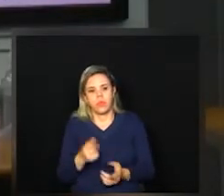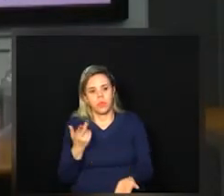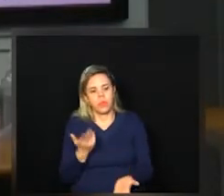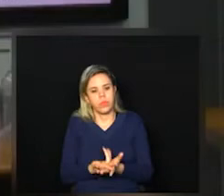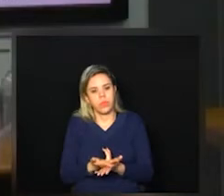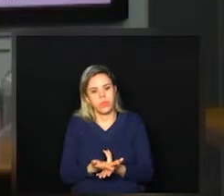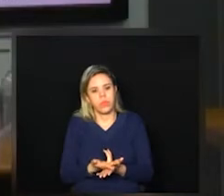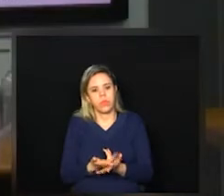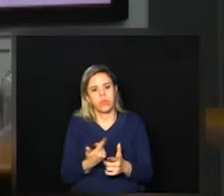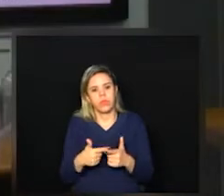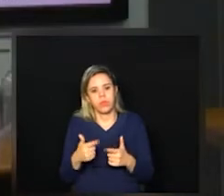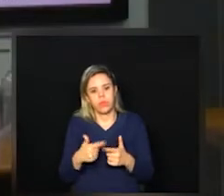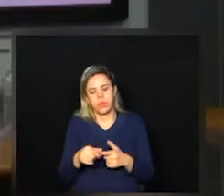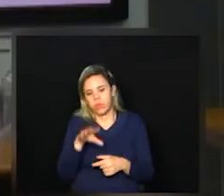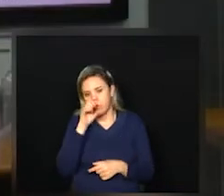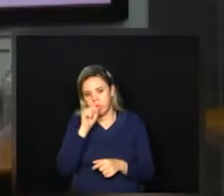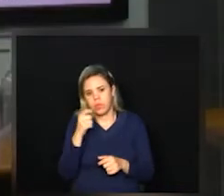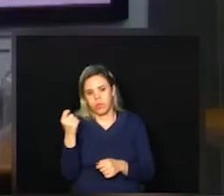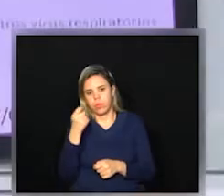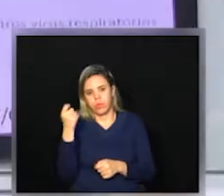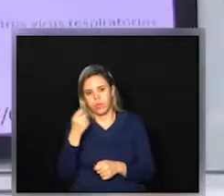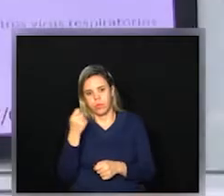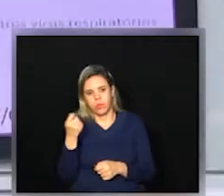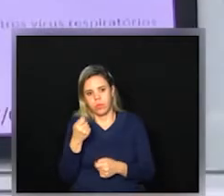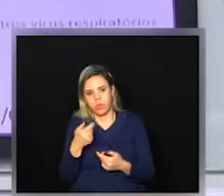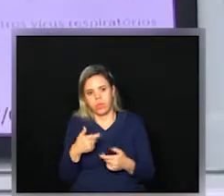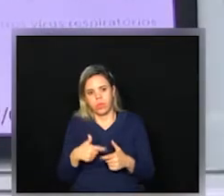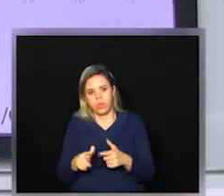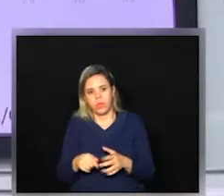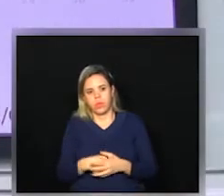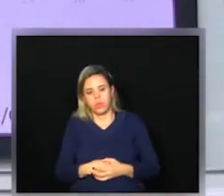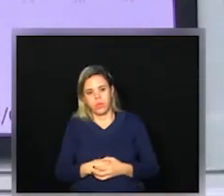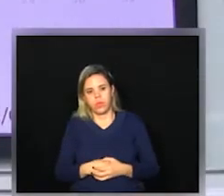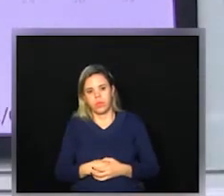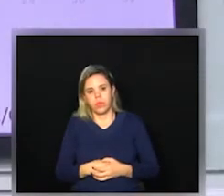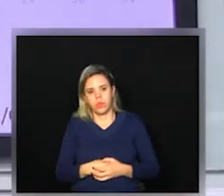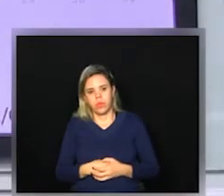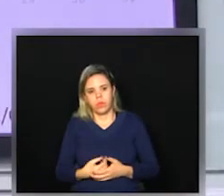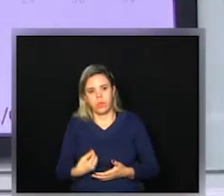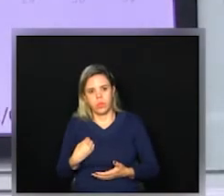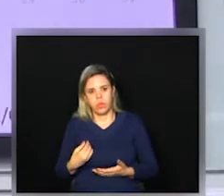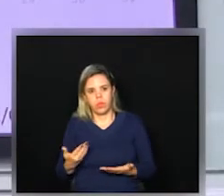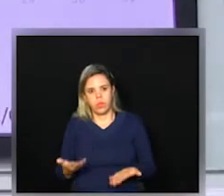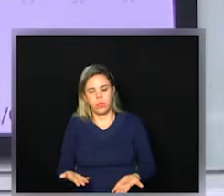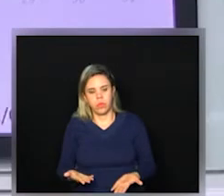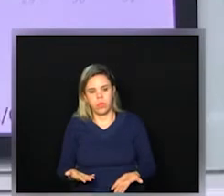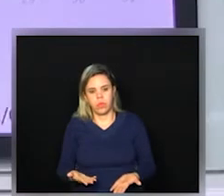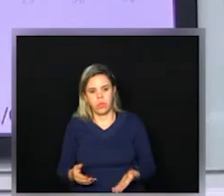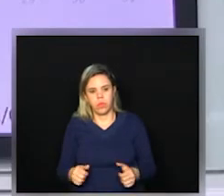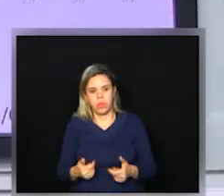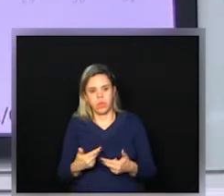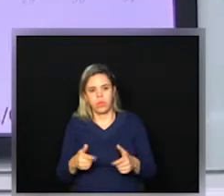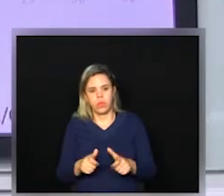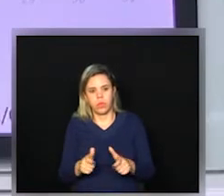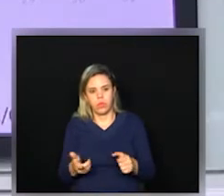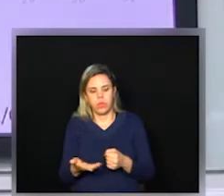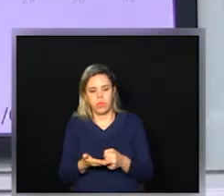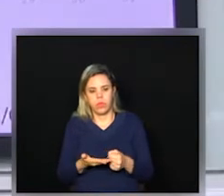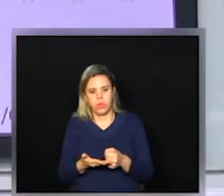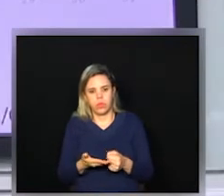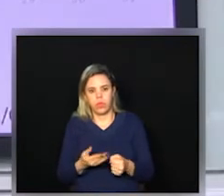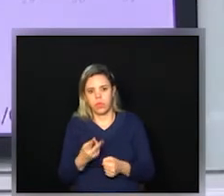internados por síndrome respiratória aguda grave por outras causas. A gente está com uma positividade média